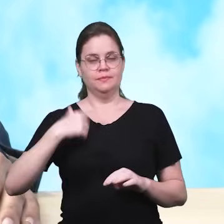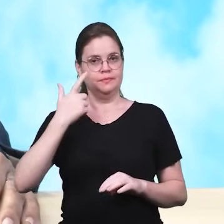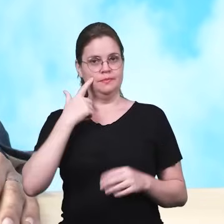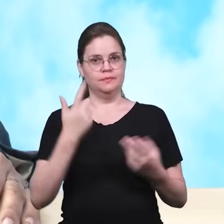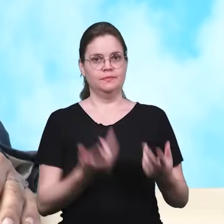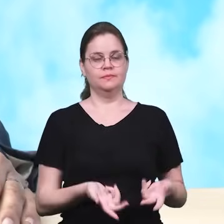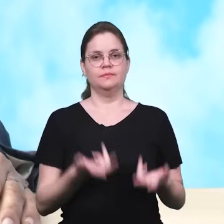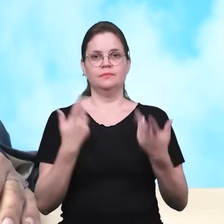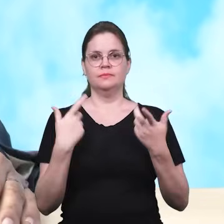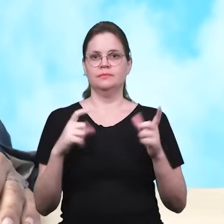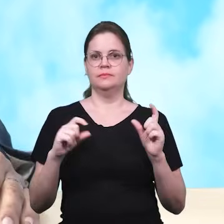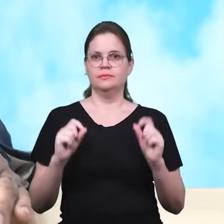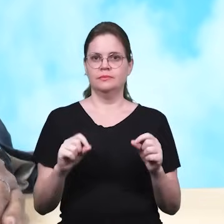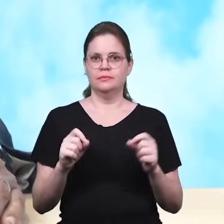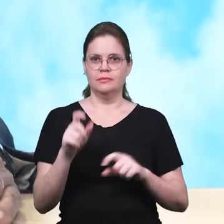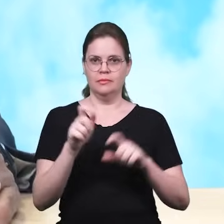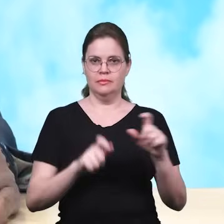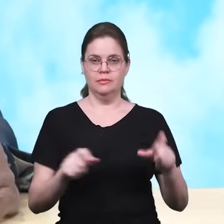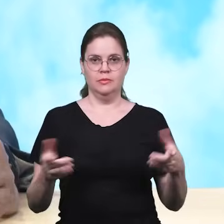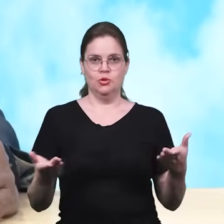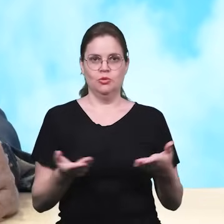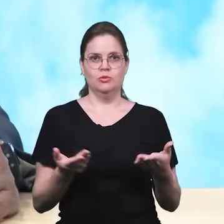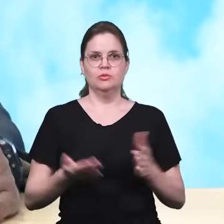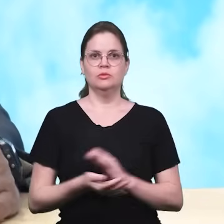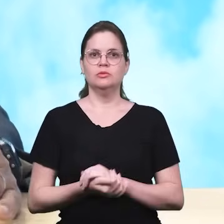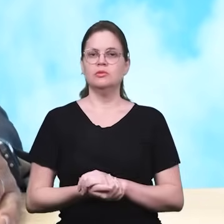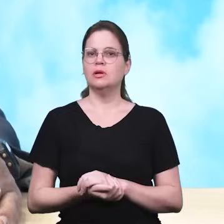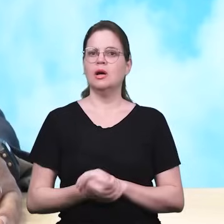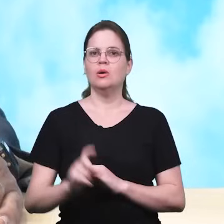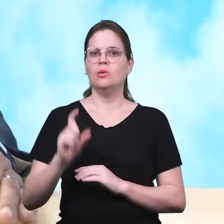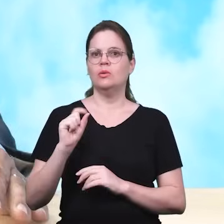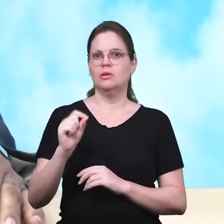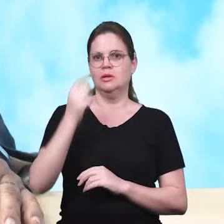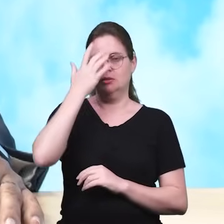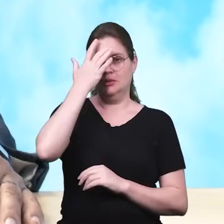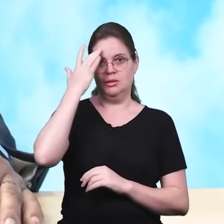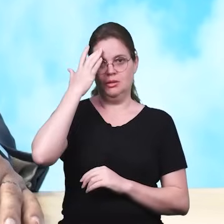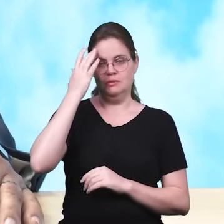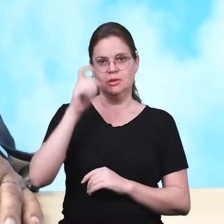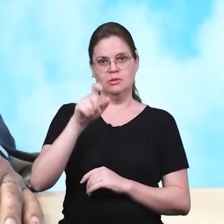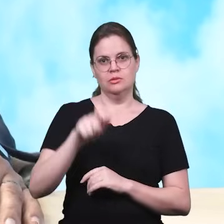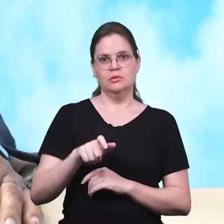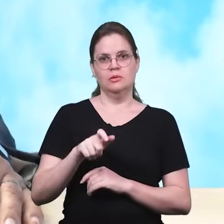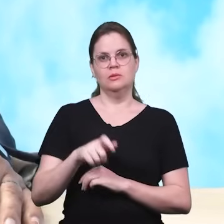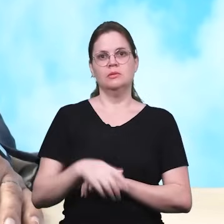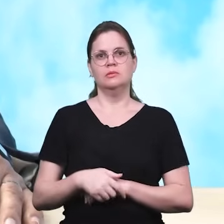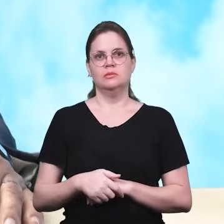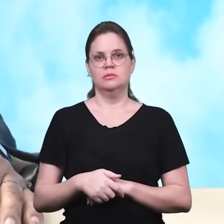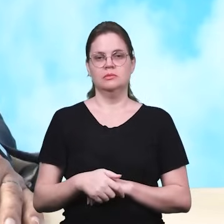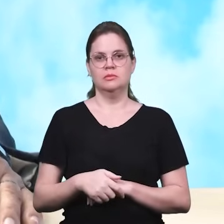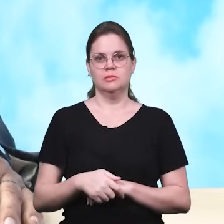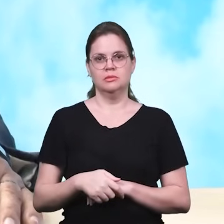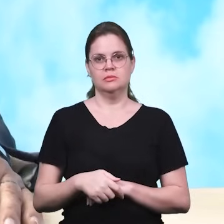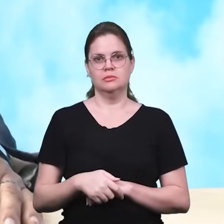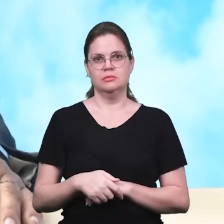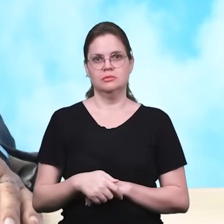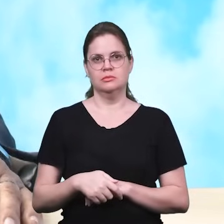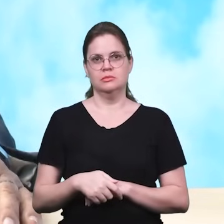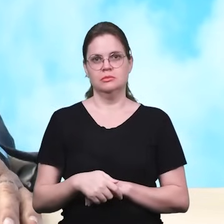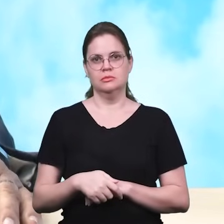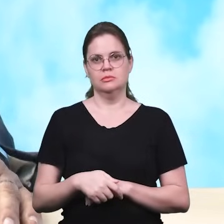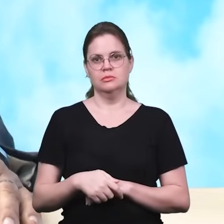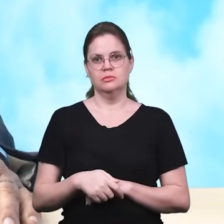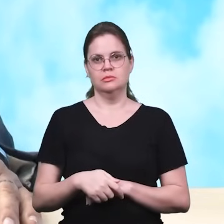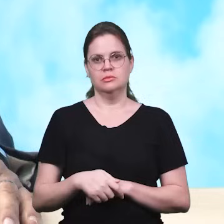dias, aquilo que o homem foi conduzido filosoficamente,